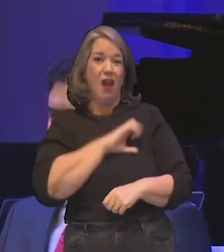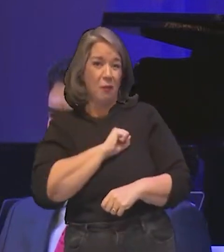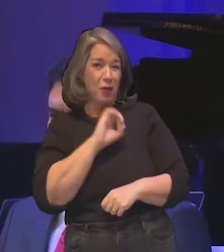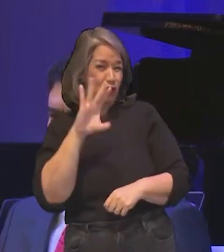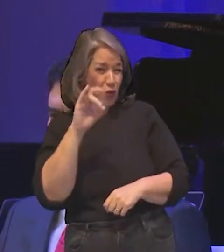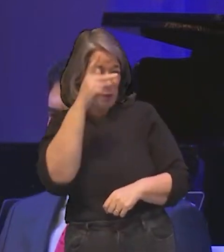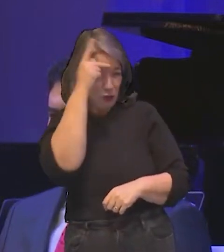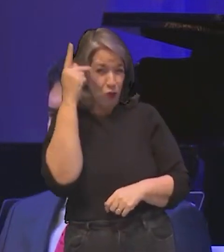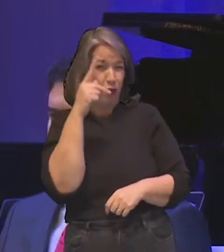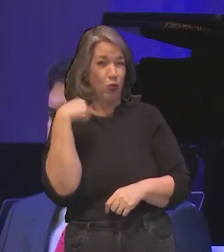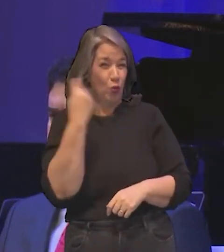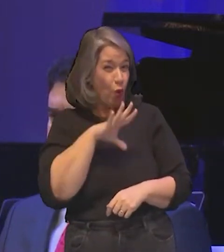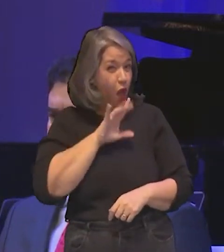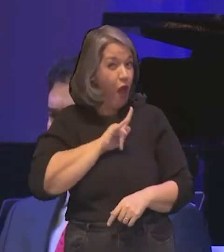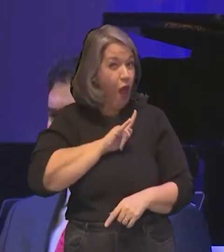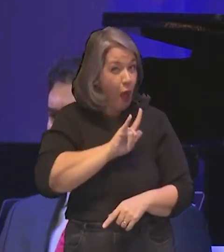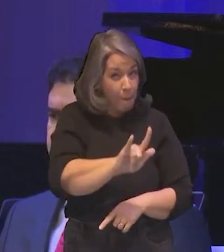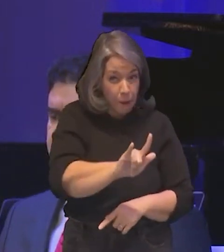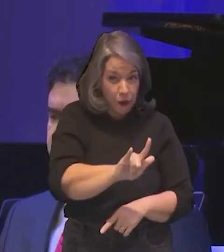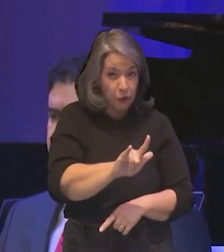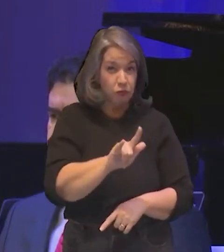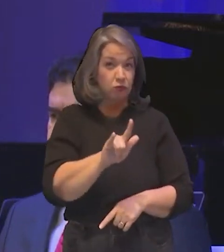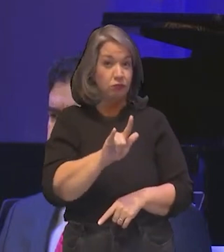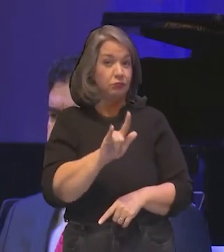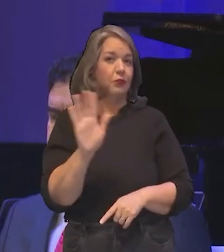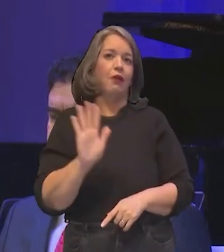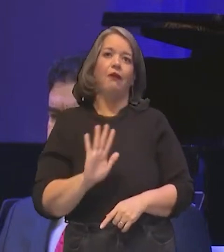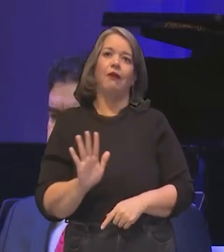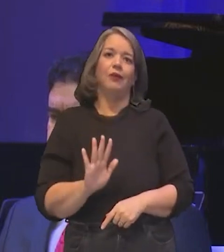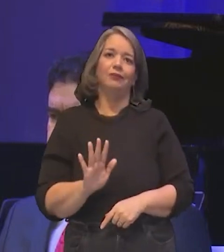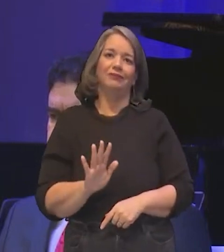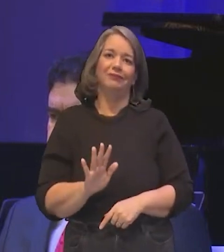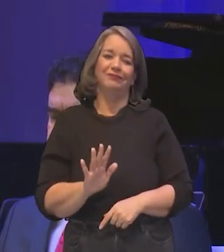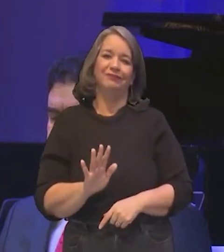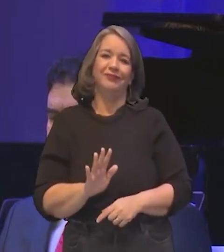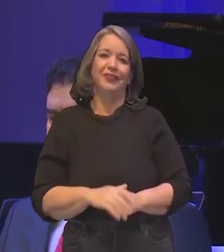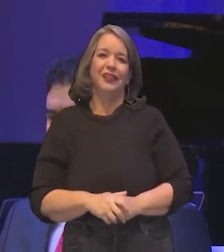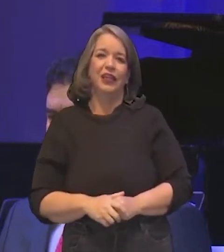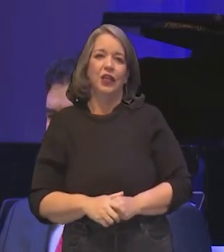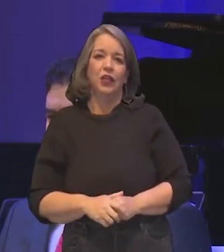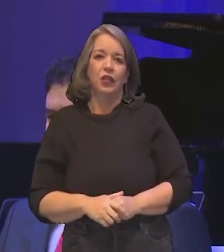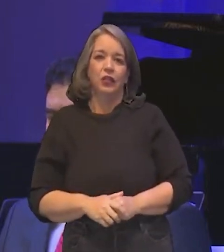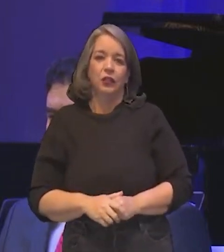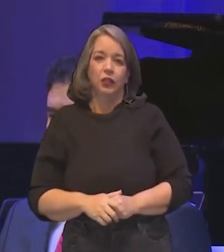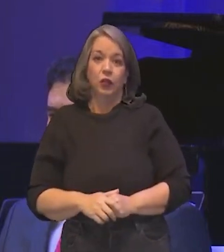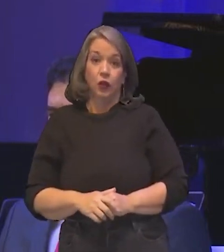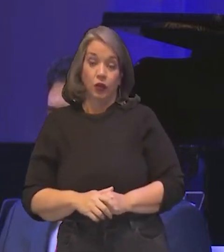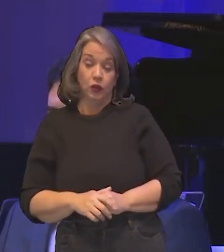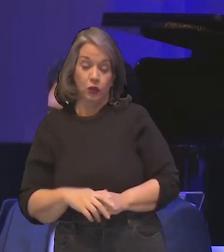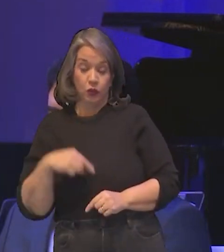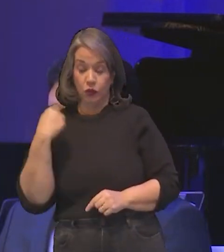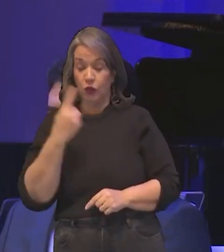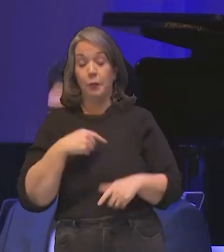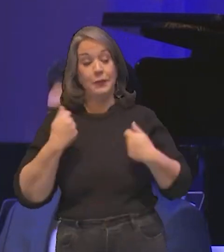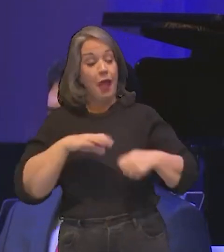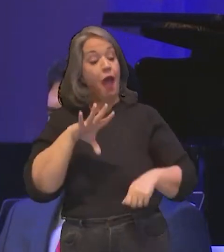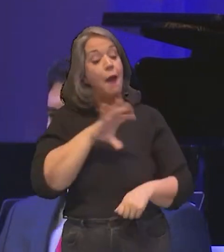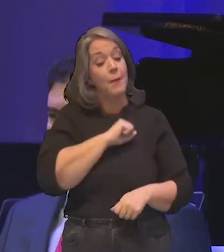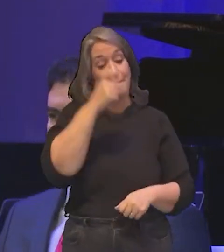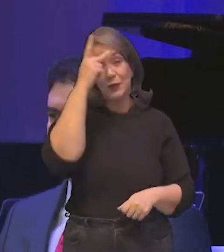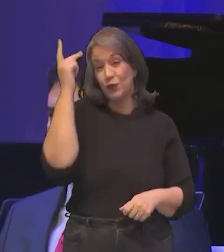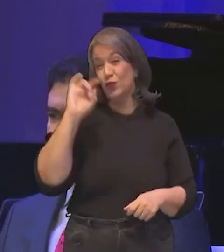Quem disse que nós devemos entregar o nosso amor apenas àquelas pessoas que nos fazem sentir bem?